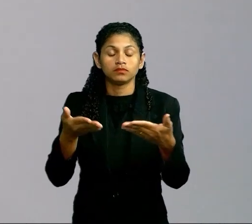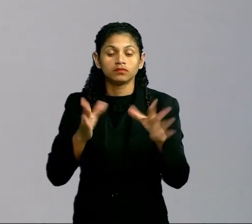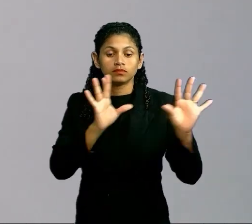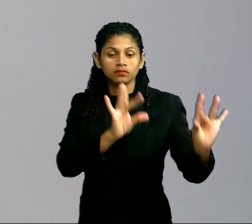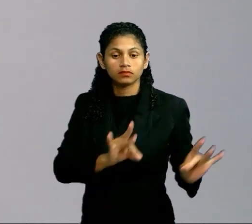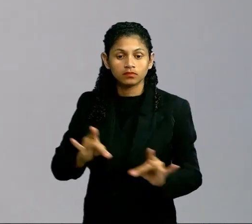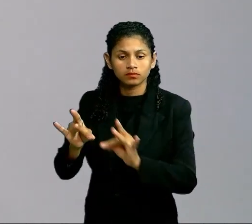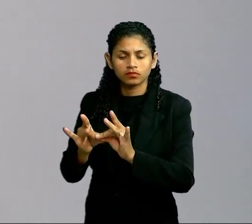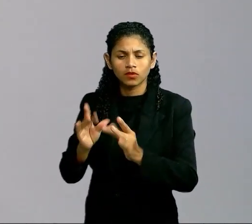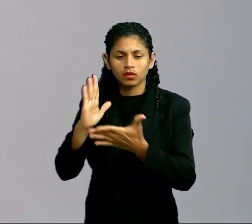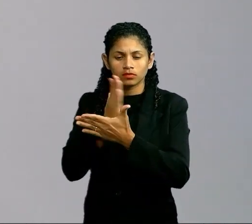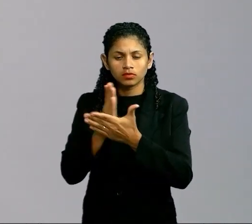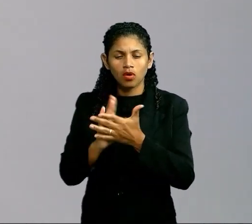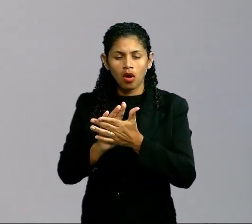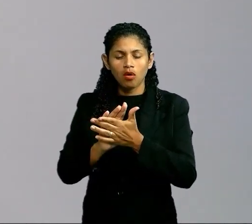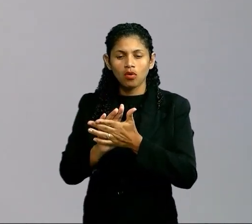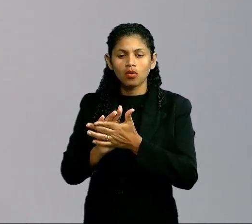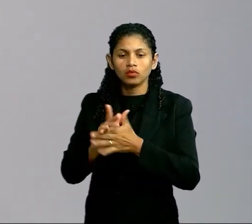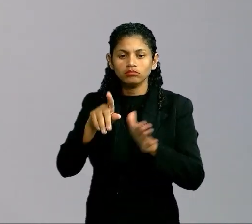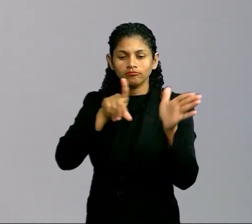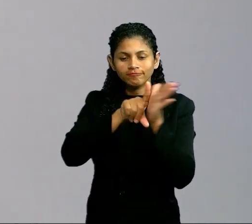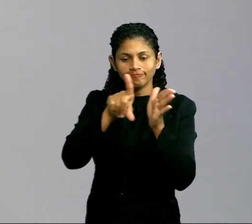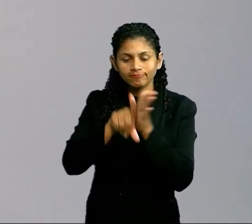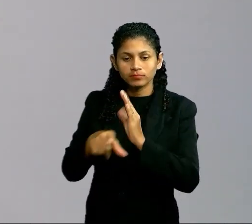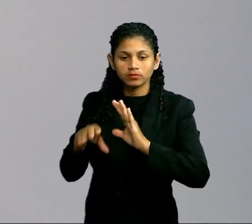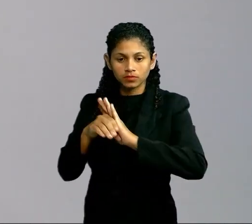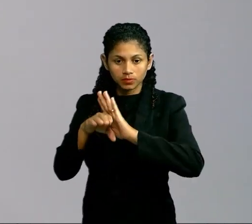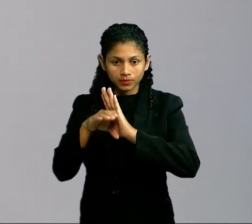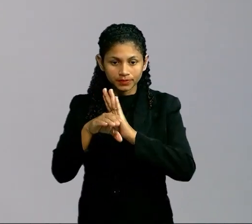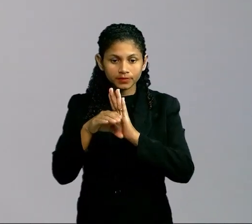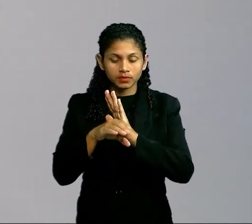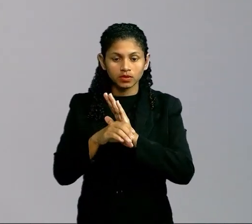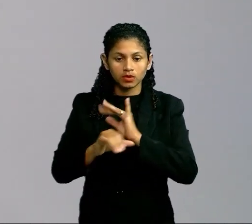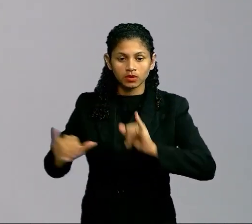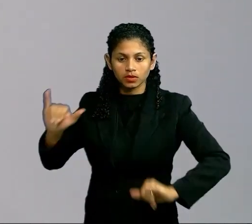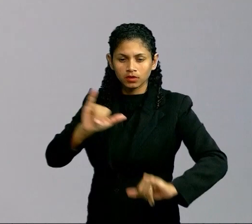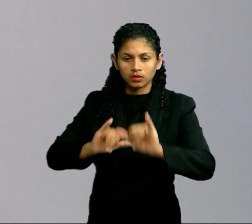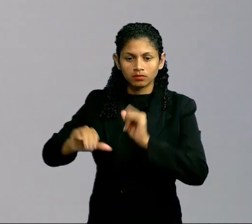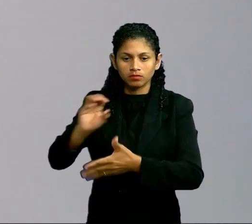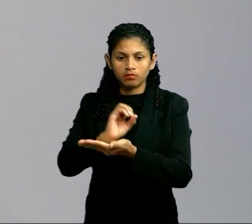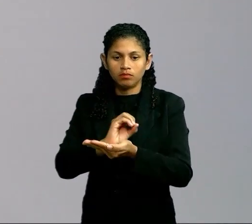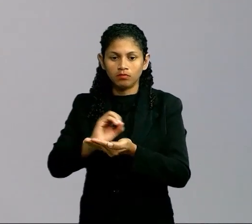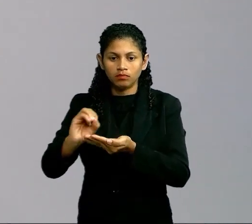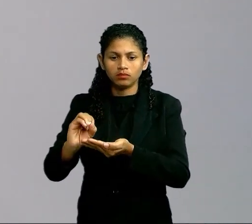trarei alguns itens do conteúdo sobre Química Orgânica, que é um